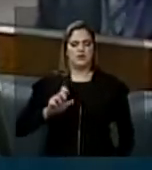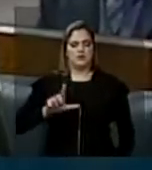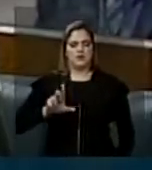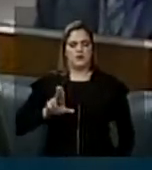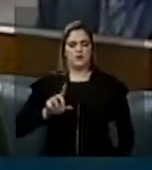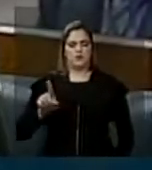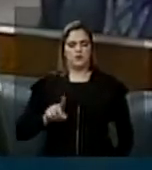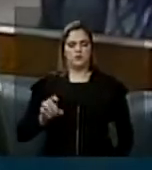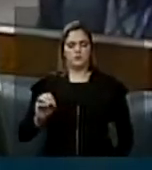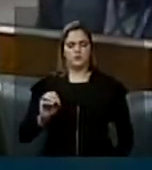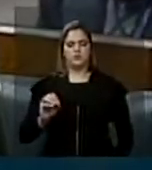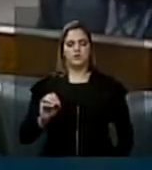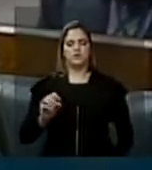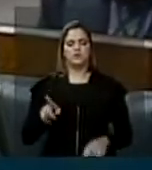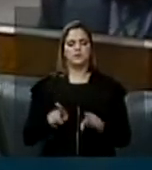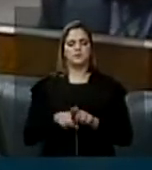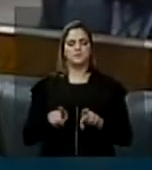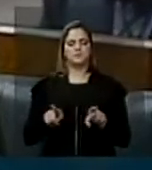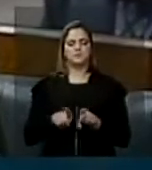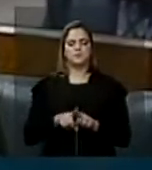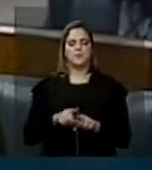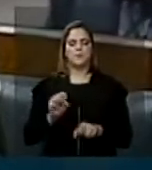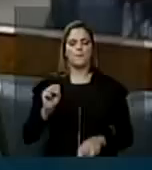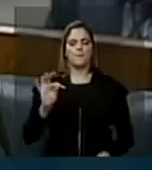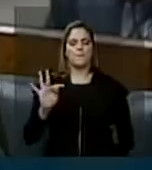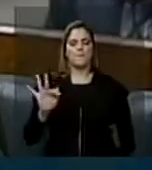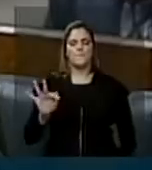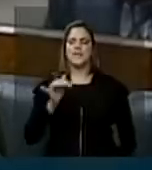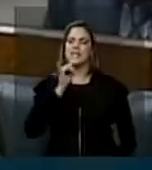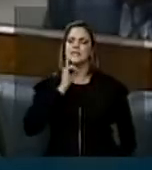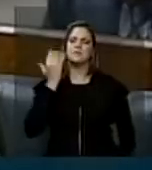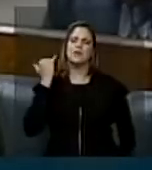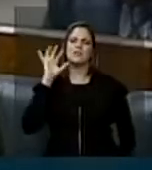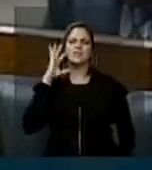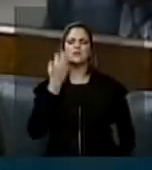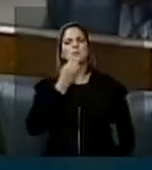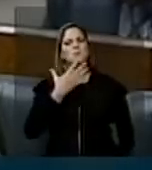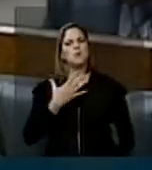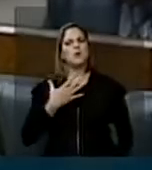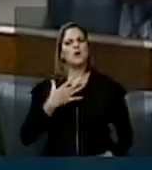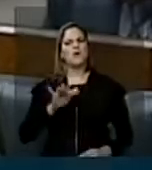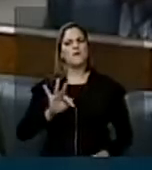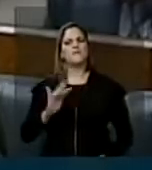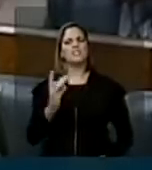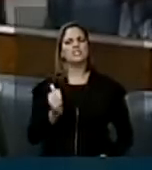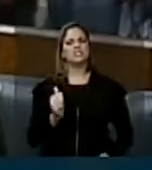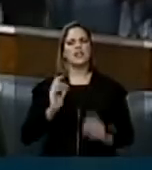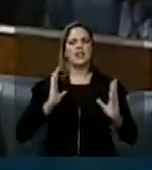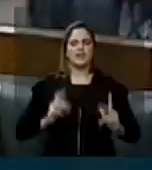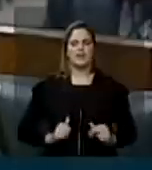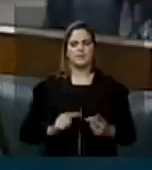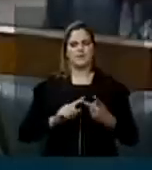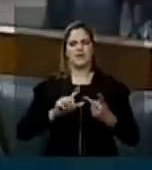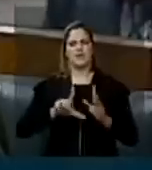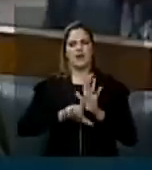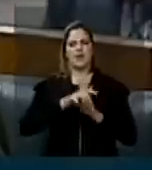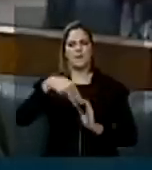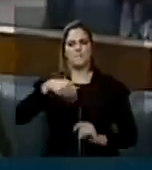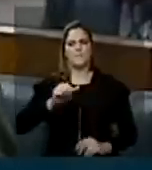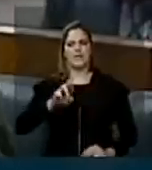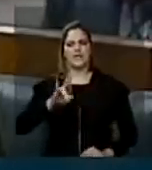o Supremo que tem dado decisões importantes como a ficha limpa Lei Maria da Penha a união